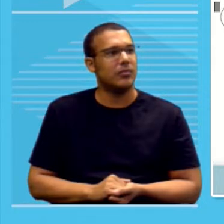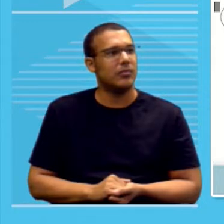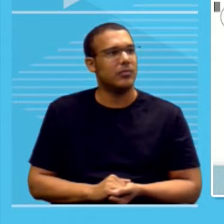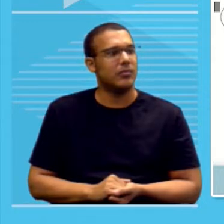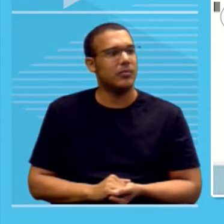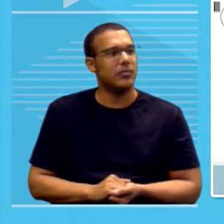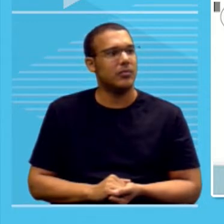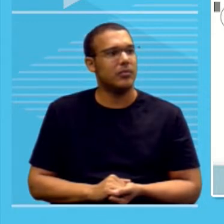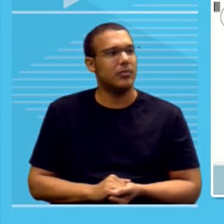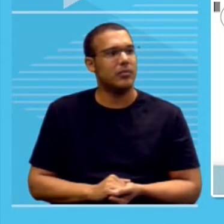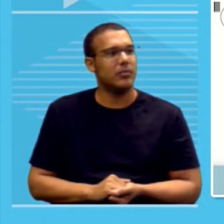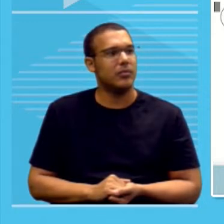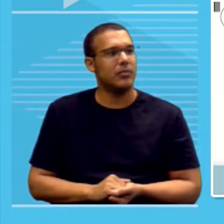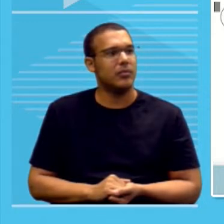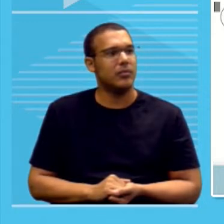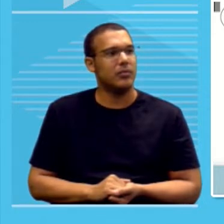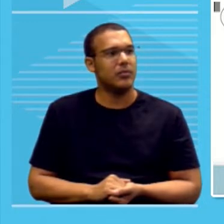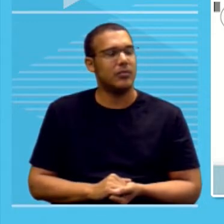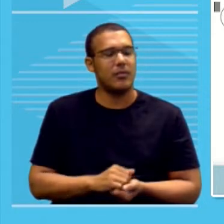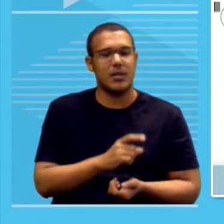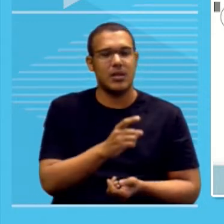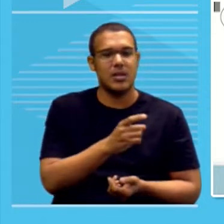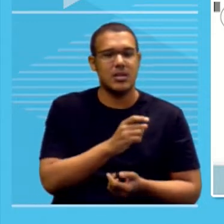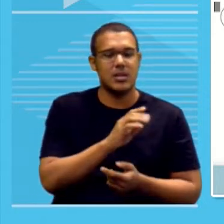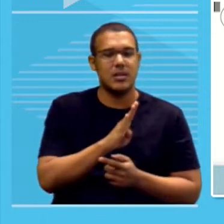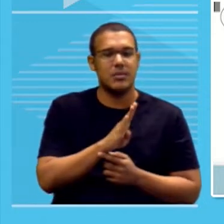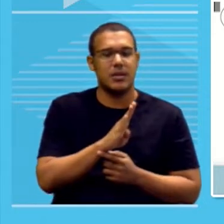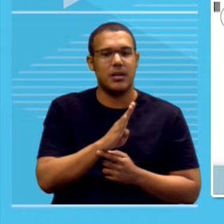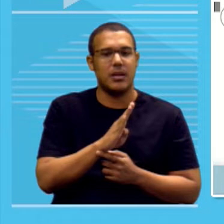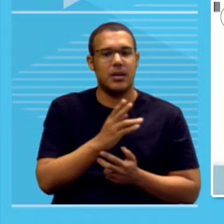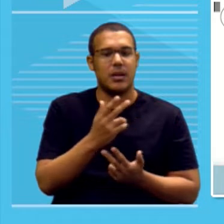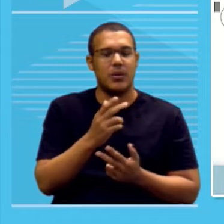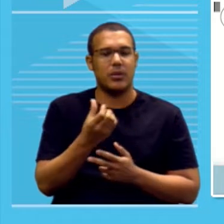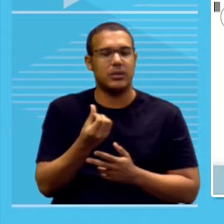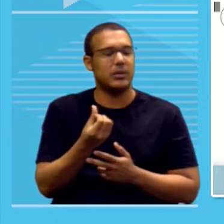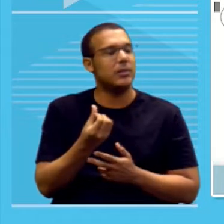XB professor é 6 só trocar a cor do marca texto